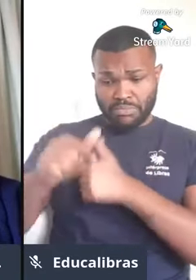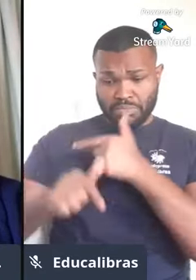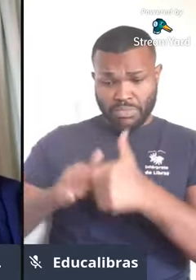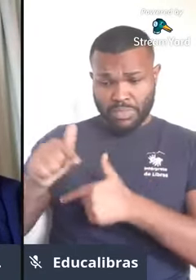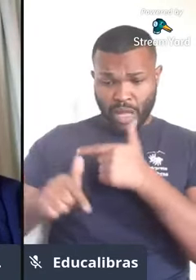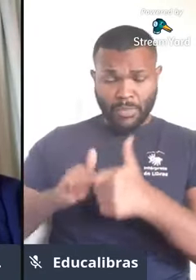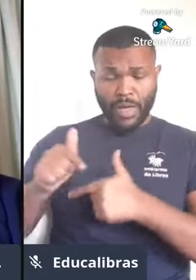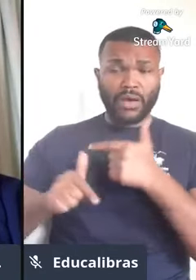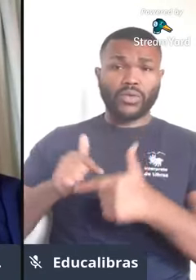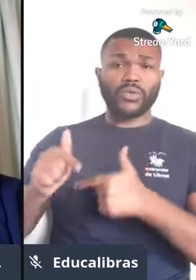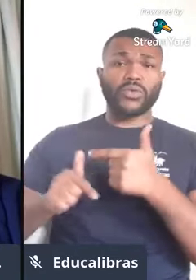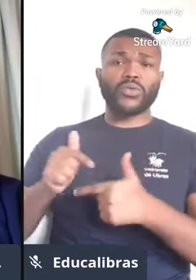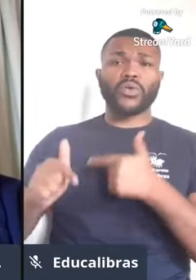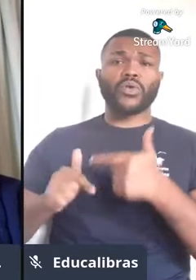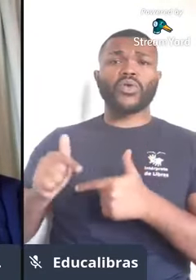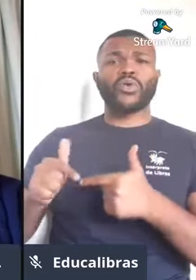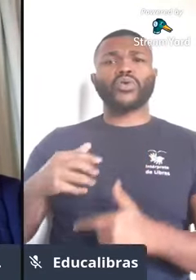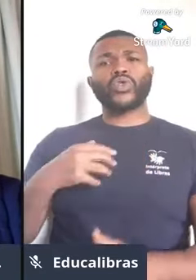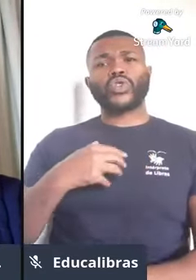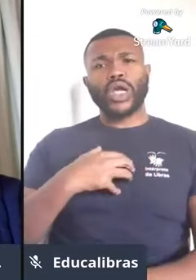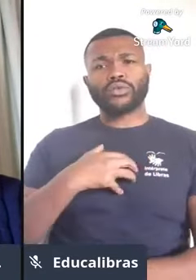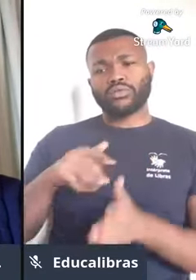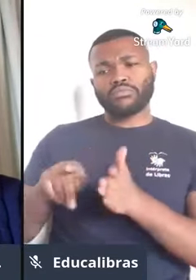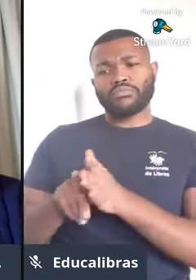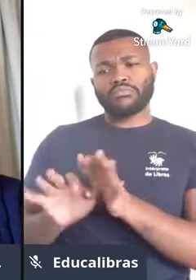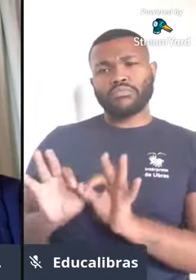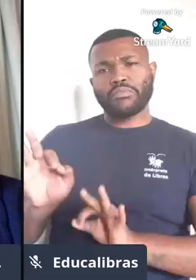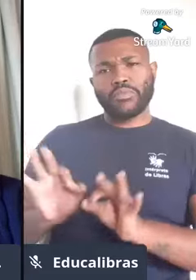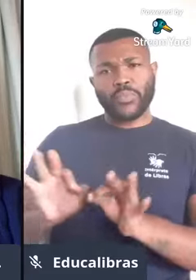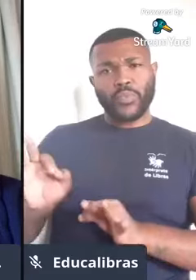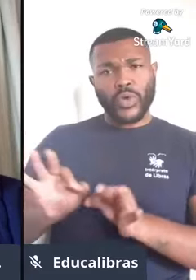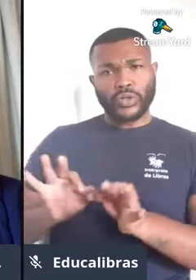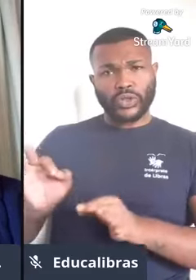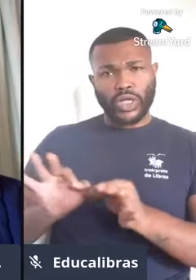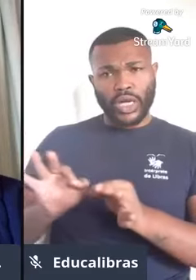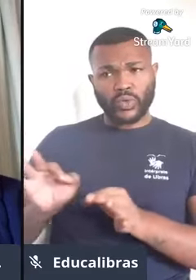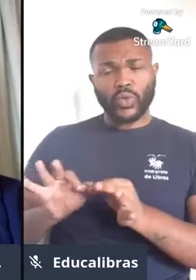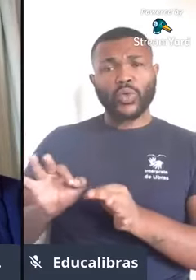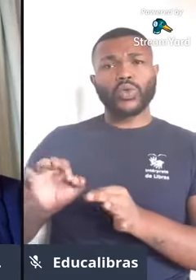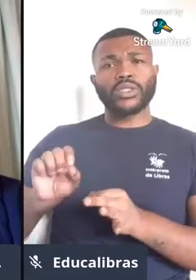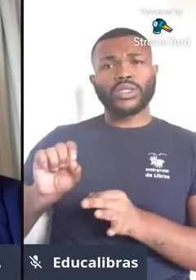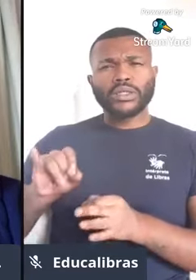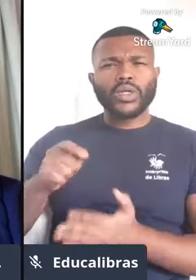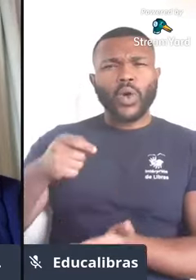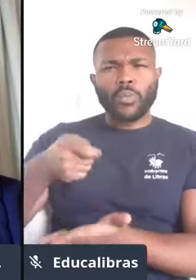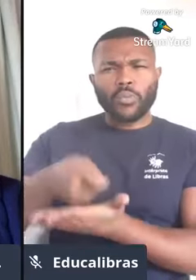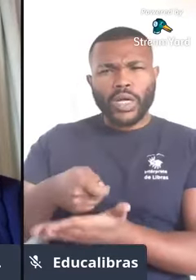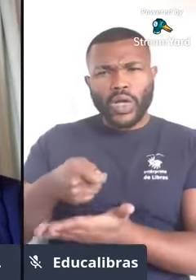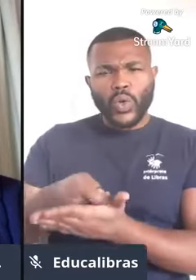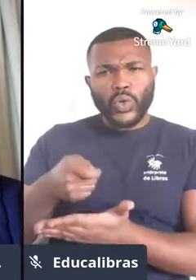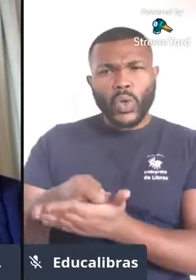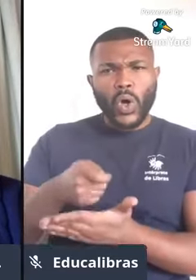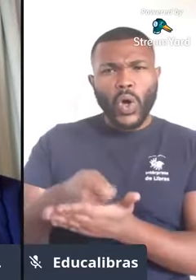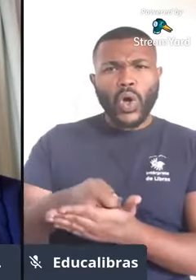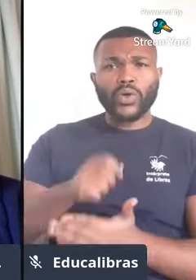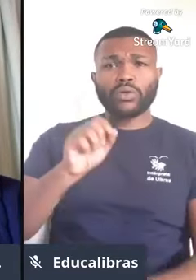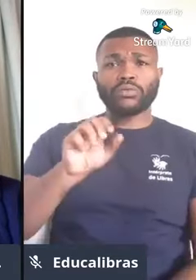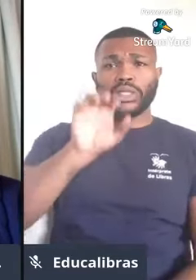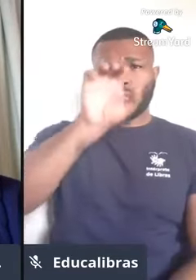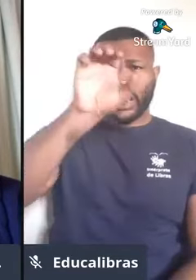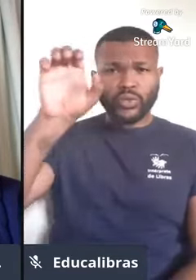sob a forma de projeto, e um projeto que é obrigatório e é desenvolvido em todas as unidades da federação é o projeto